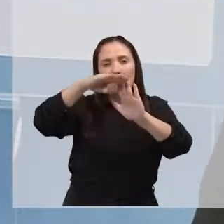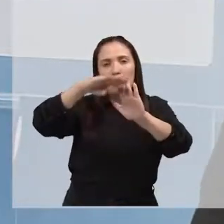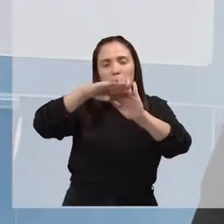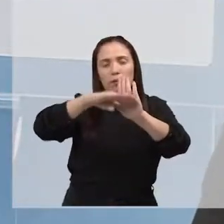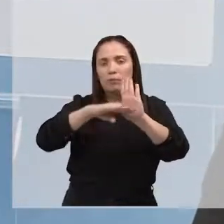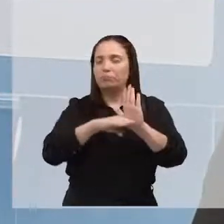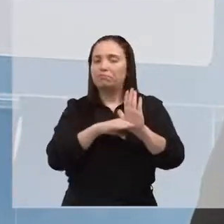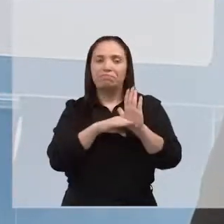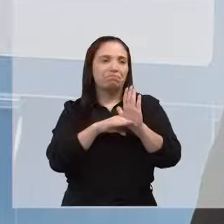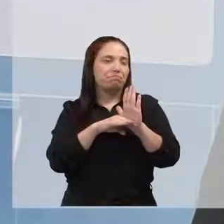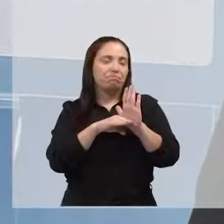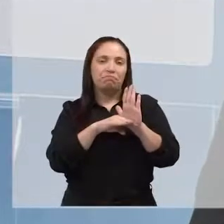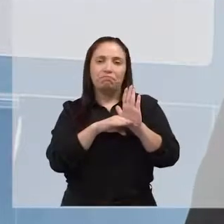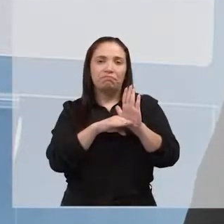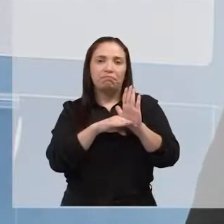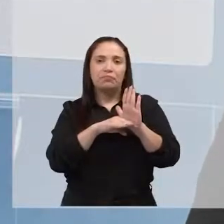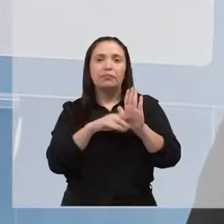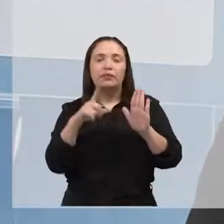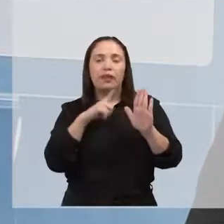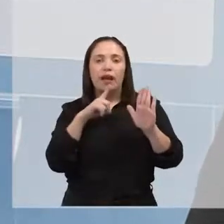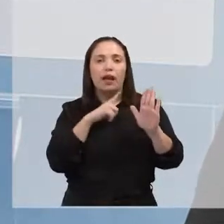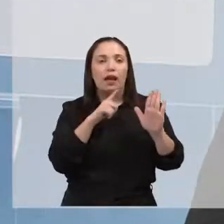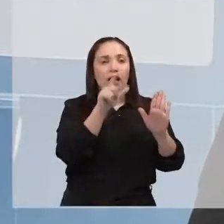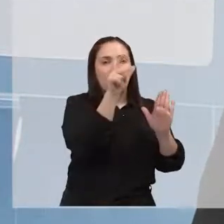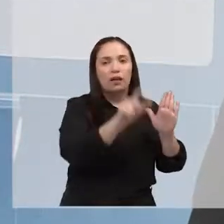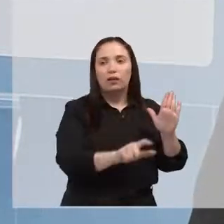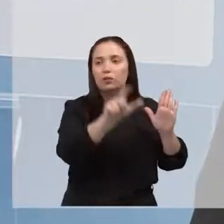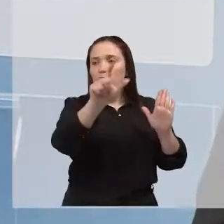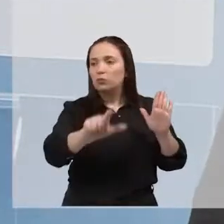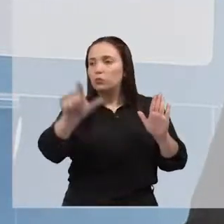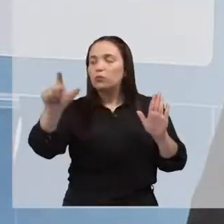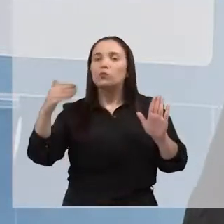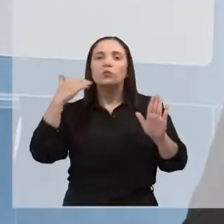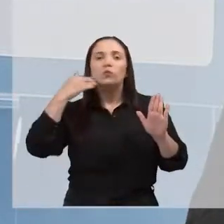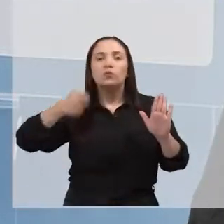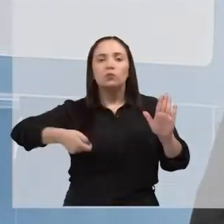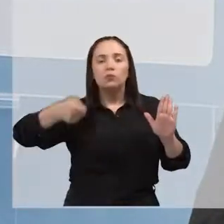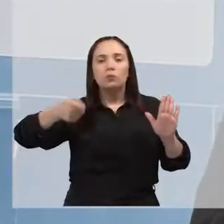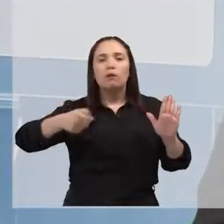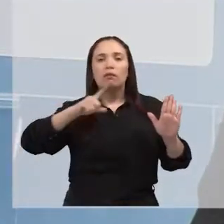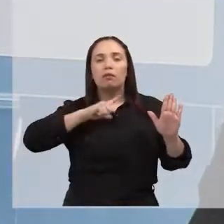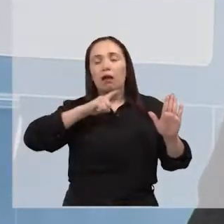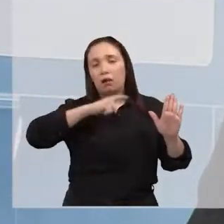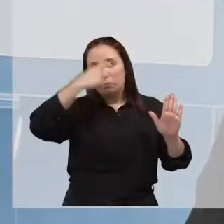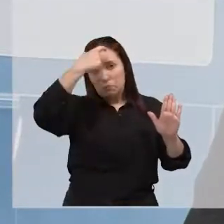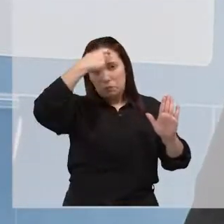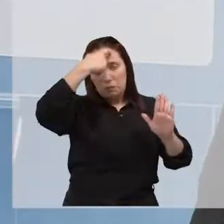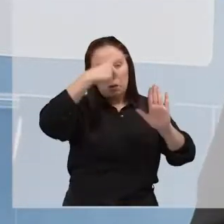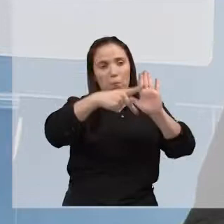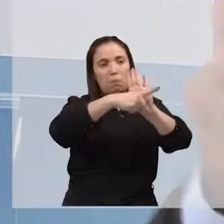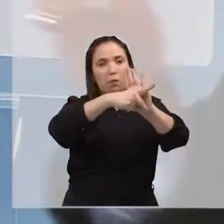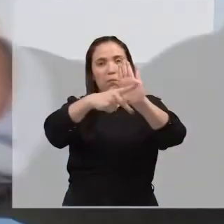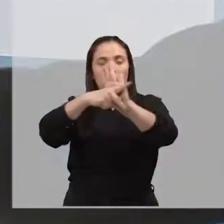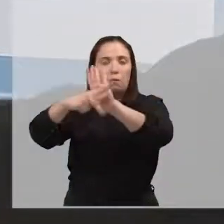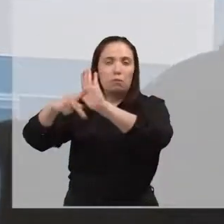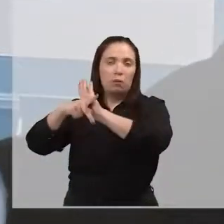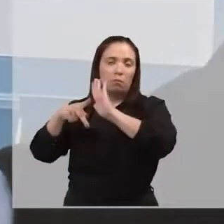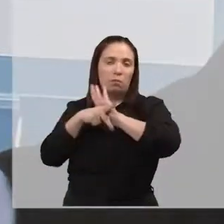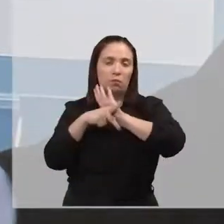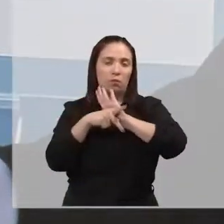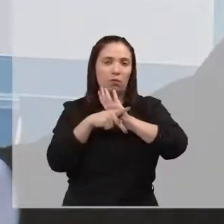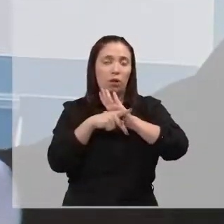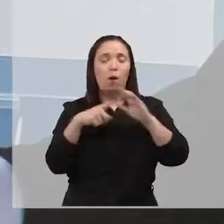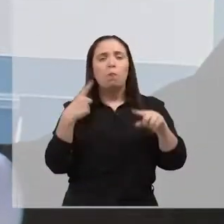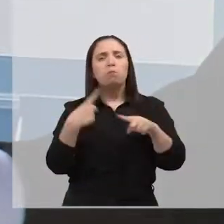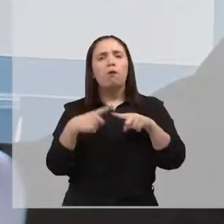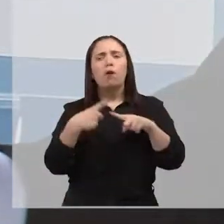se pega, não. Cada cabeça é uma sentença. Cada juiz tem a maneira dele de achar que é a pena. Por que tirar do